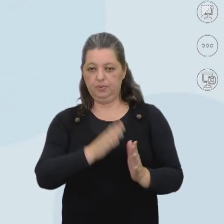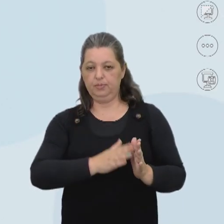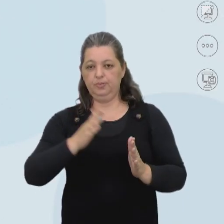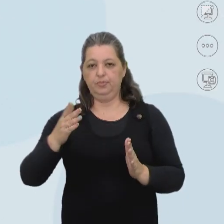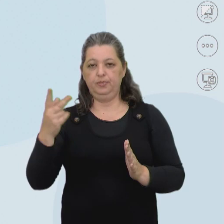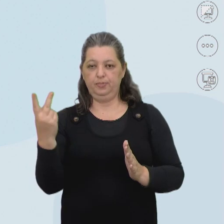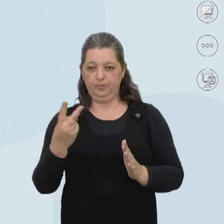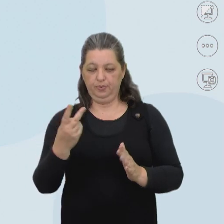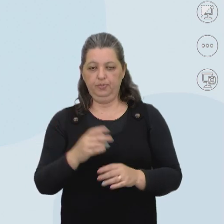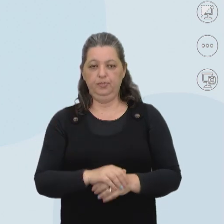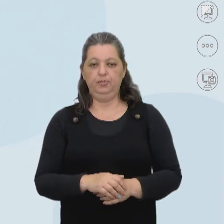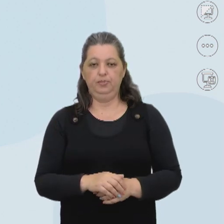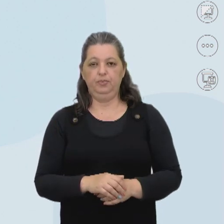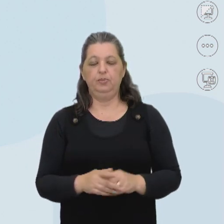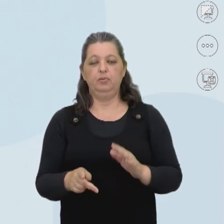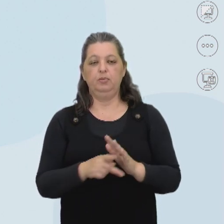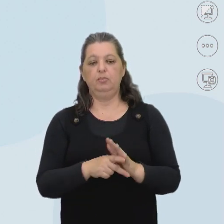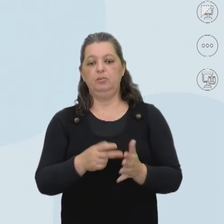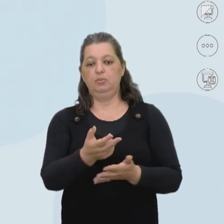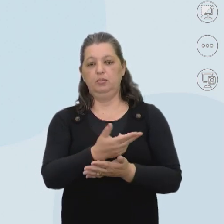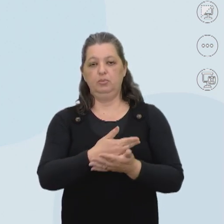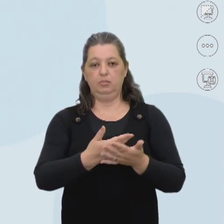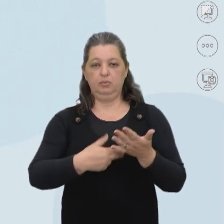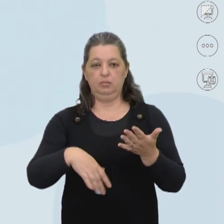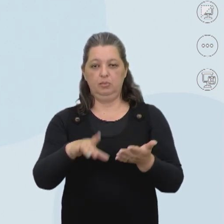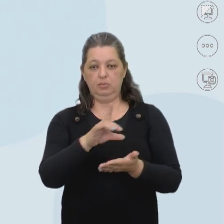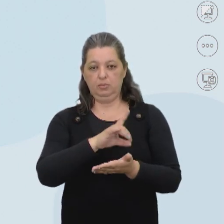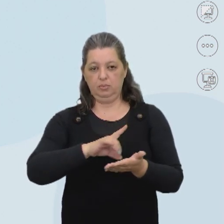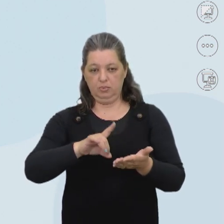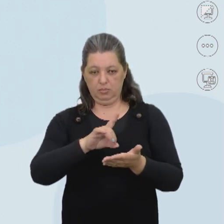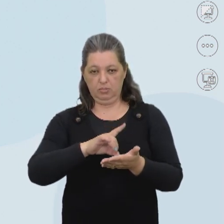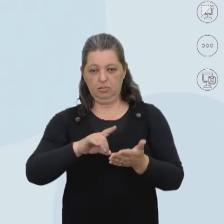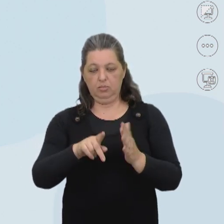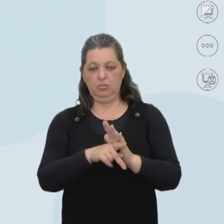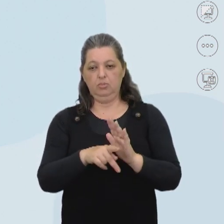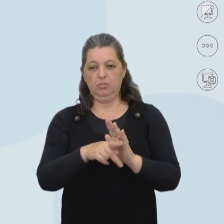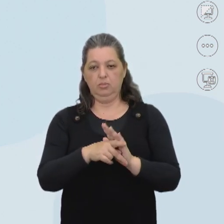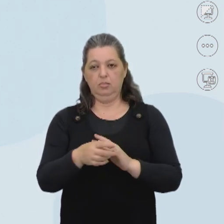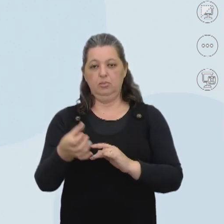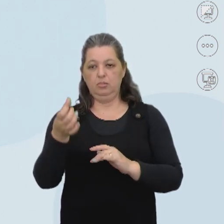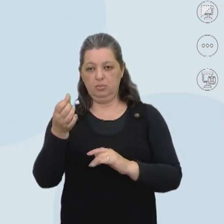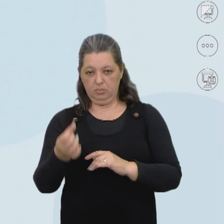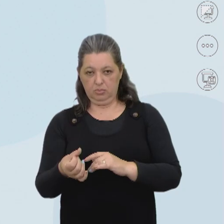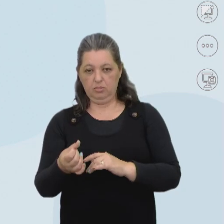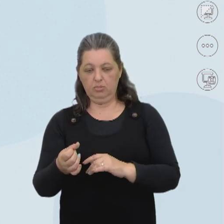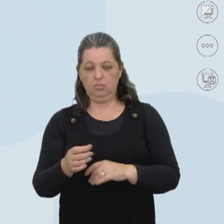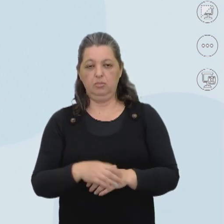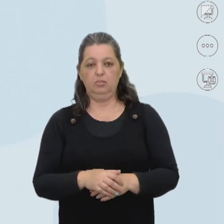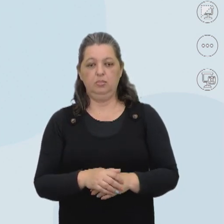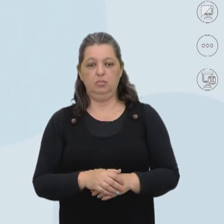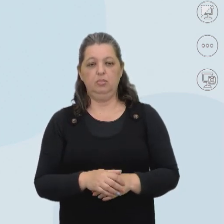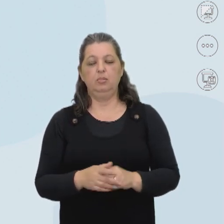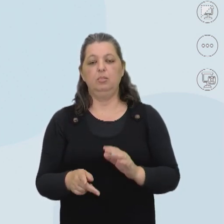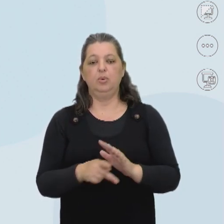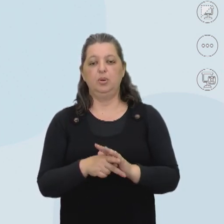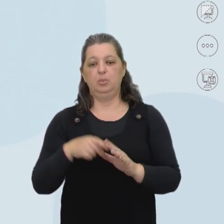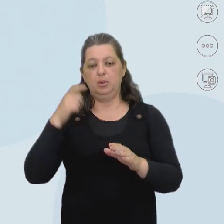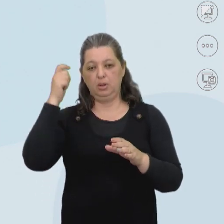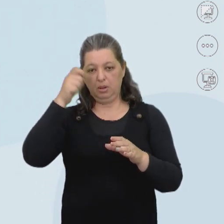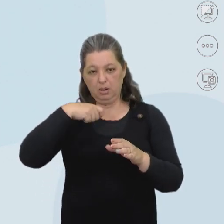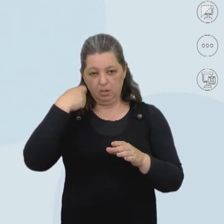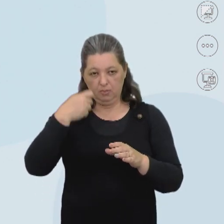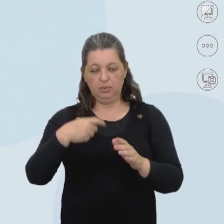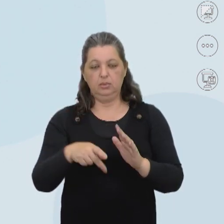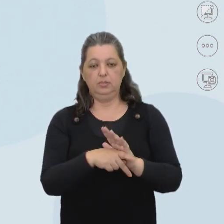2, A figura representa um CD em que a área mais escura, que o raio é 6, é a parte que se destina à gravação. E a parte branca,